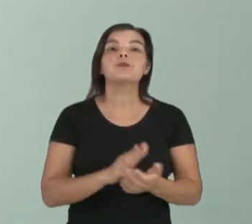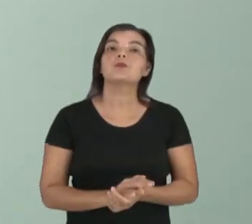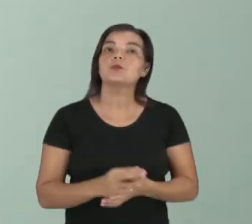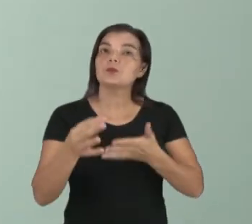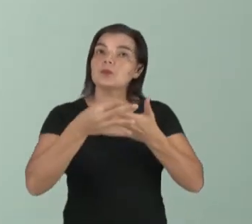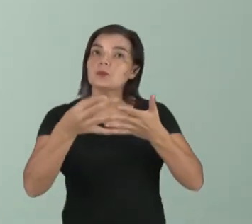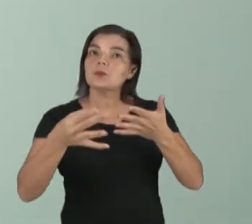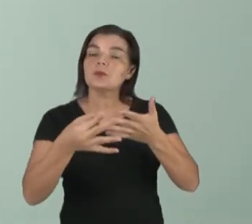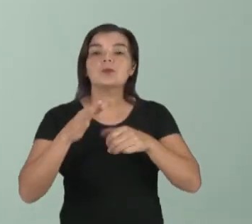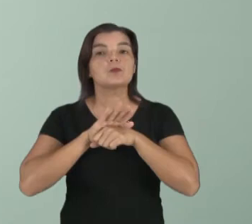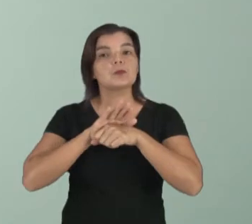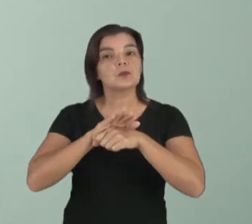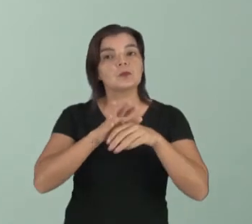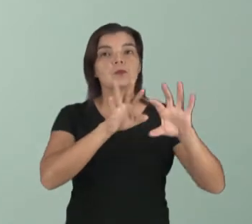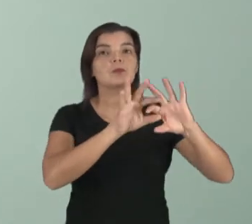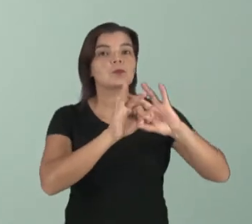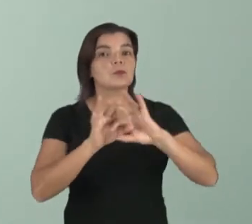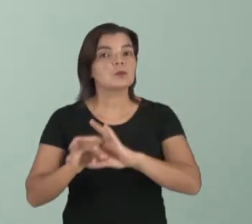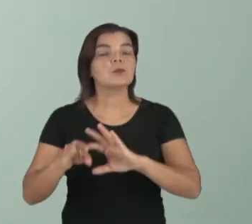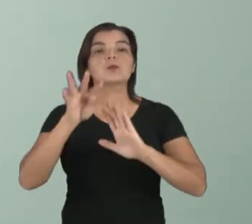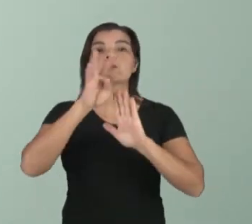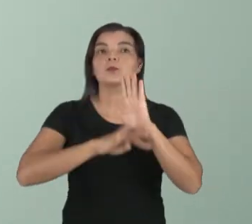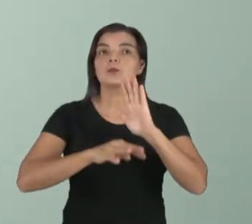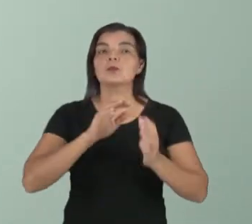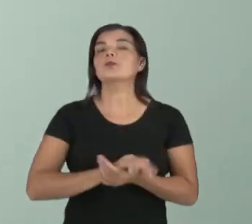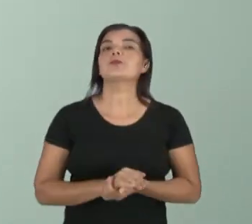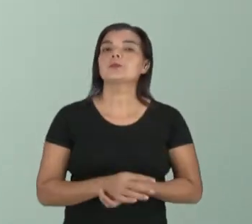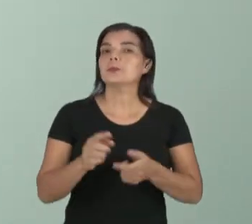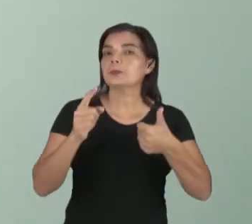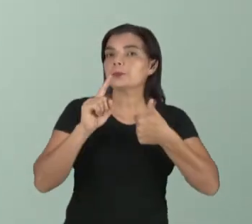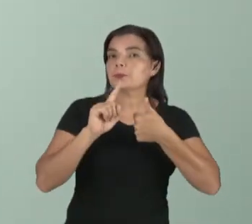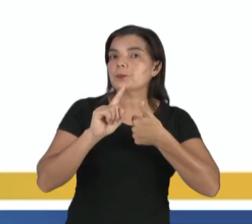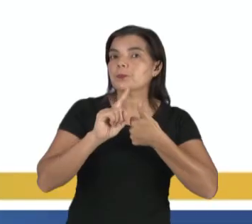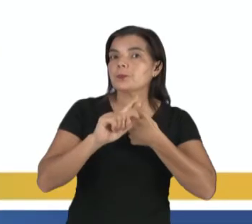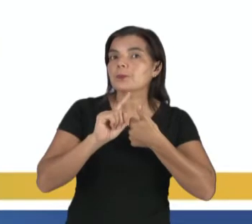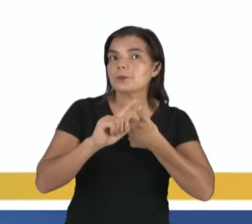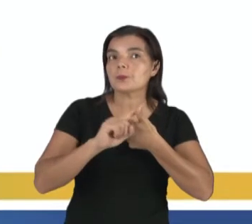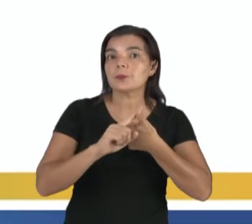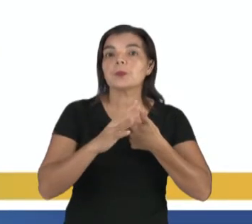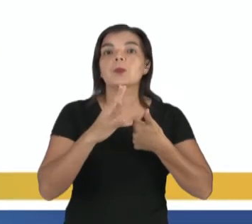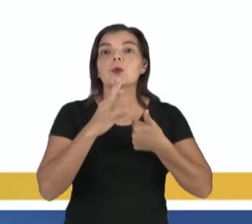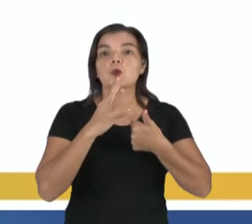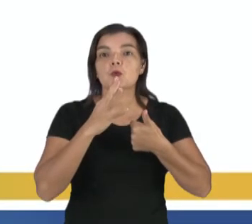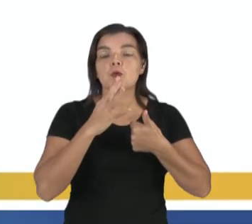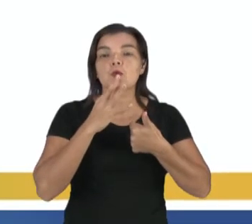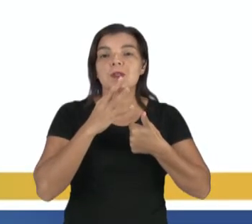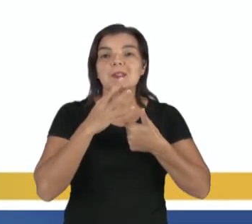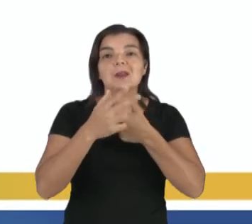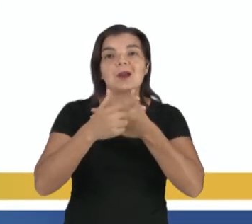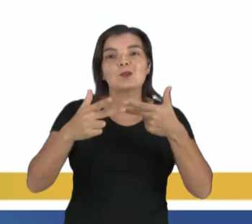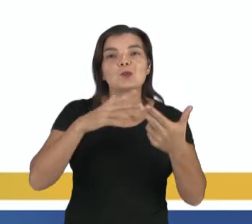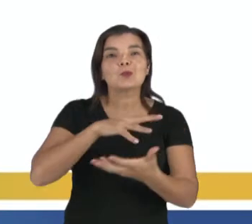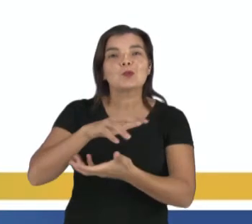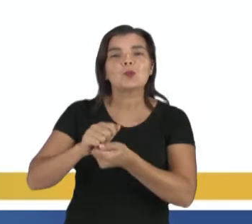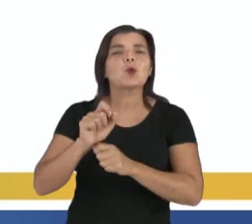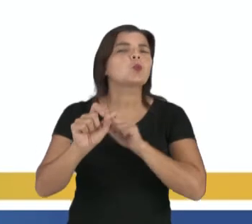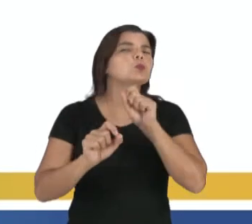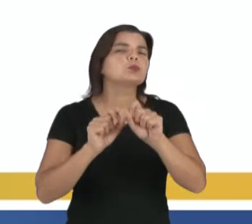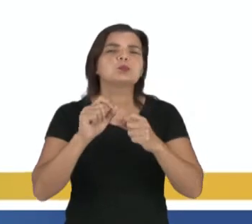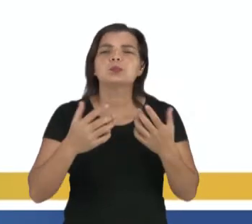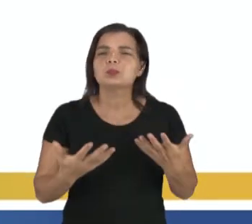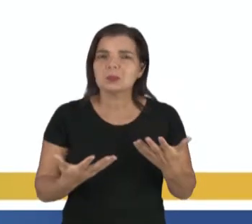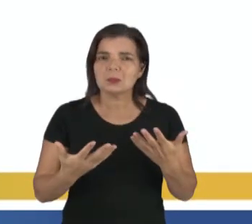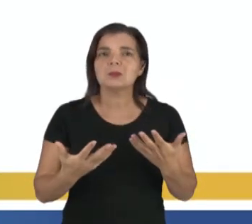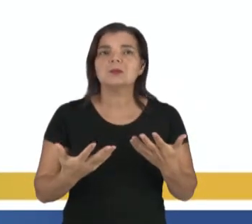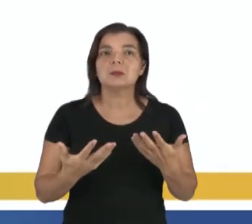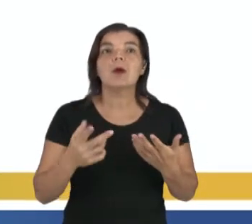fatores que contribuem para a coerência de um texto. O primeiro fator é o conhecimento de mundo. O que é o conhecimento de